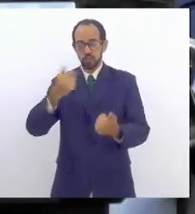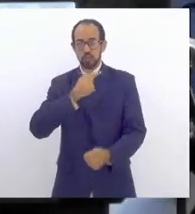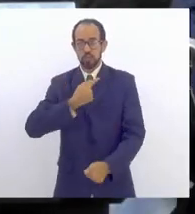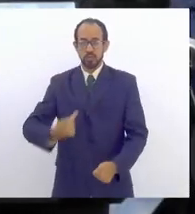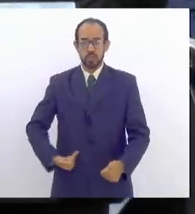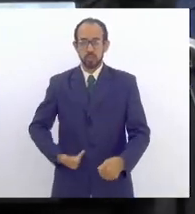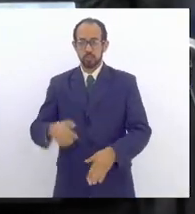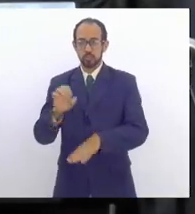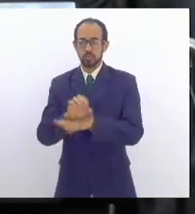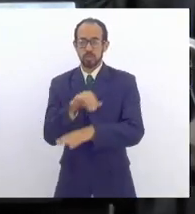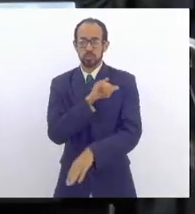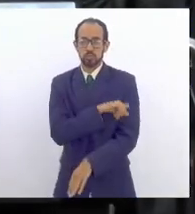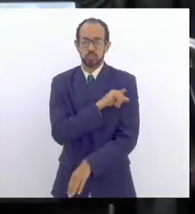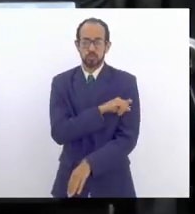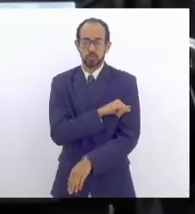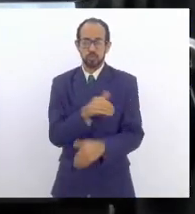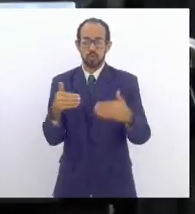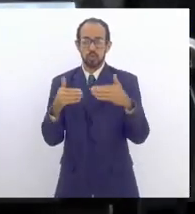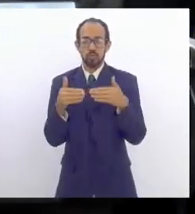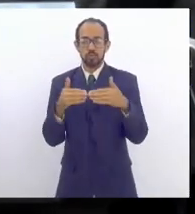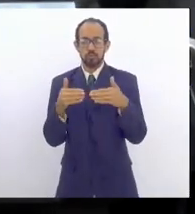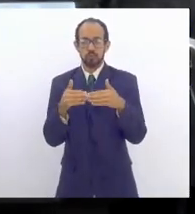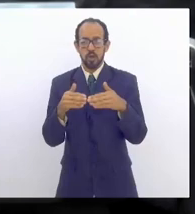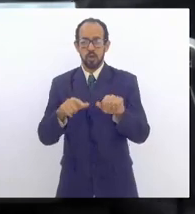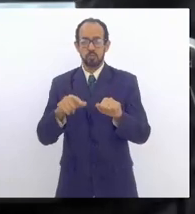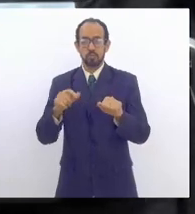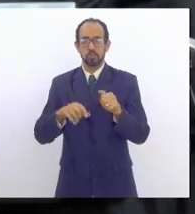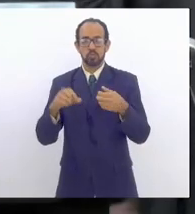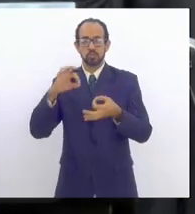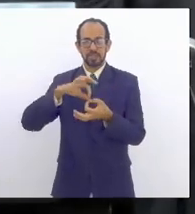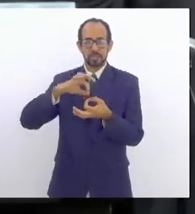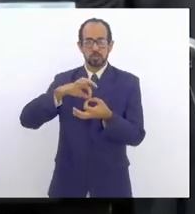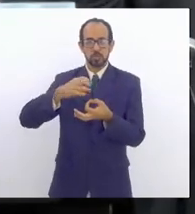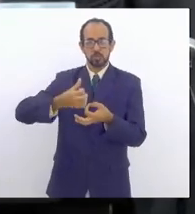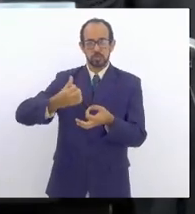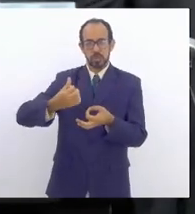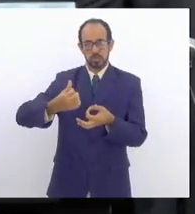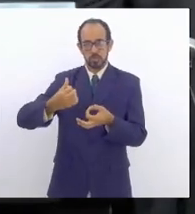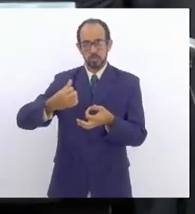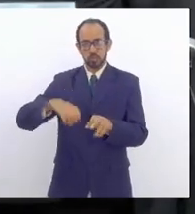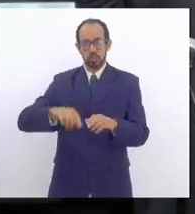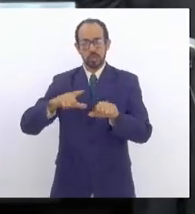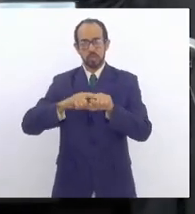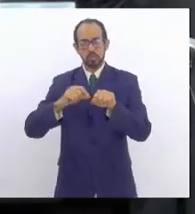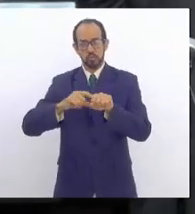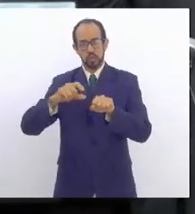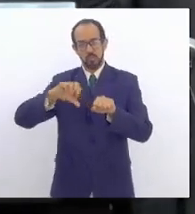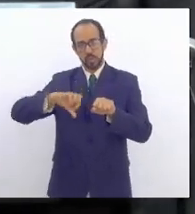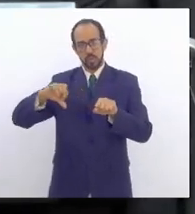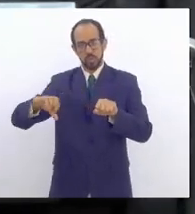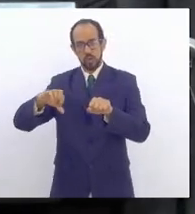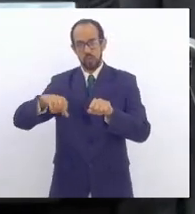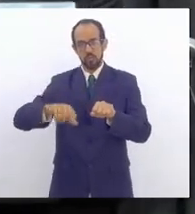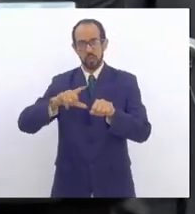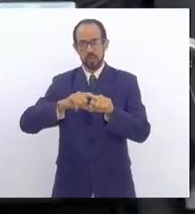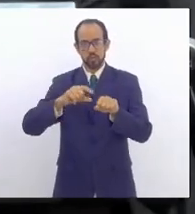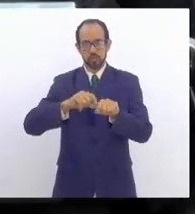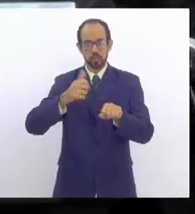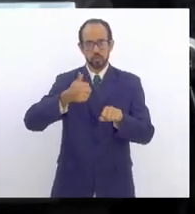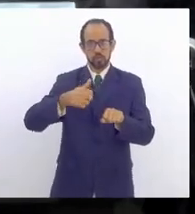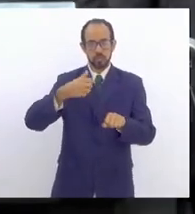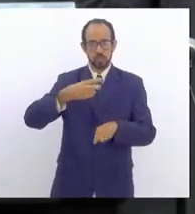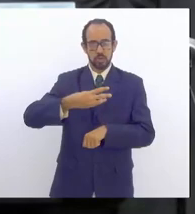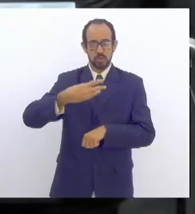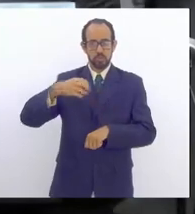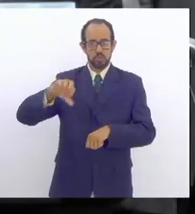Janeiro. De acordo com o disposto no inciso 6º do artigo 99, combinado com o artigo 139, caput da Constituição do Estado, o